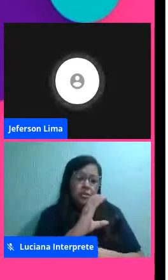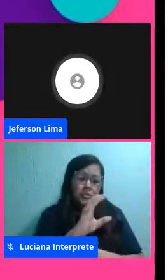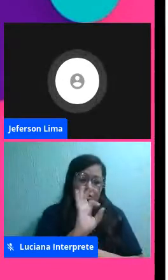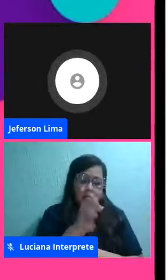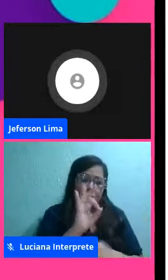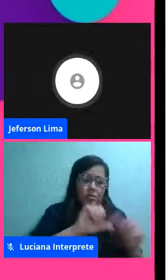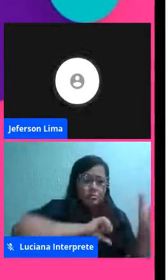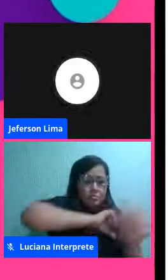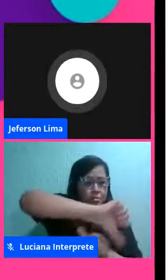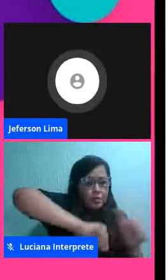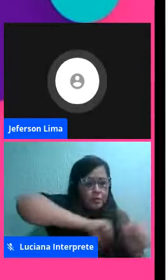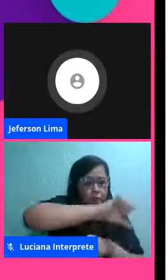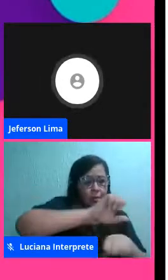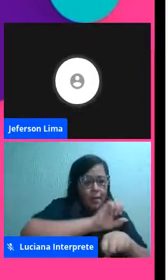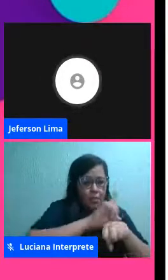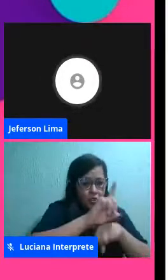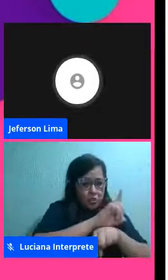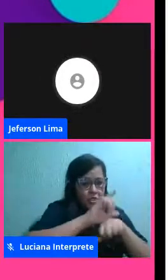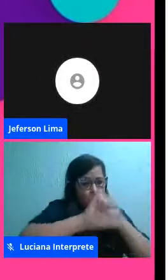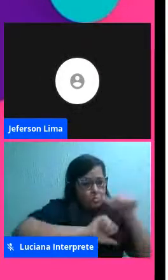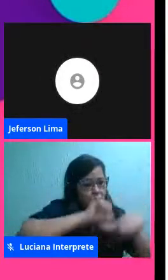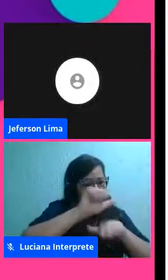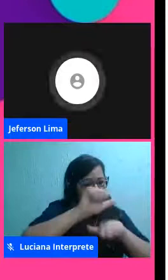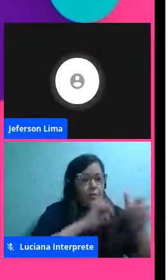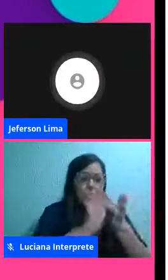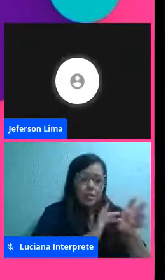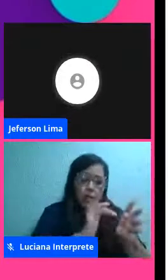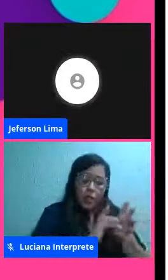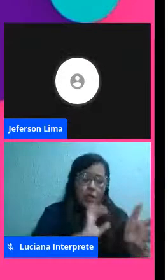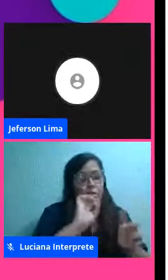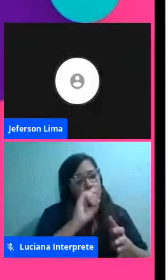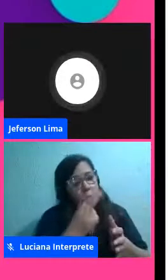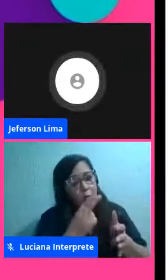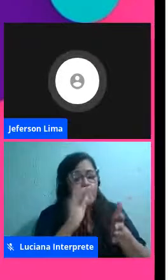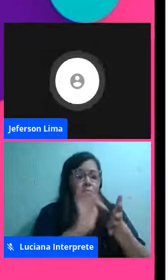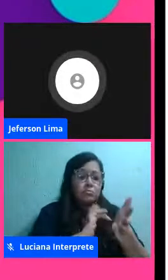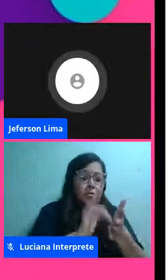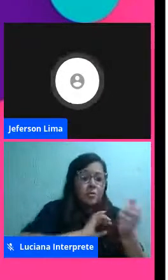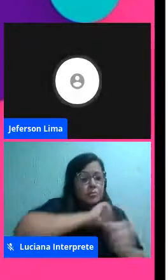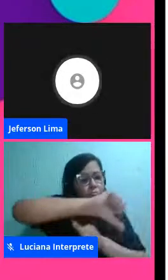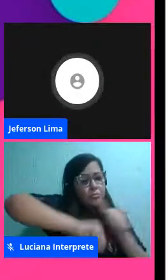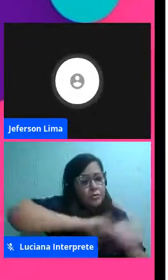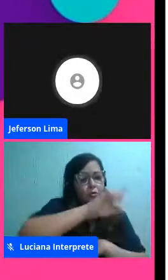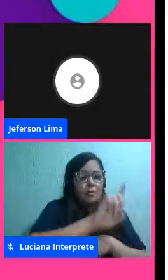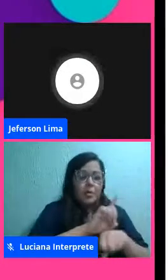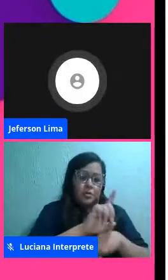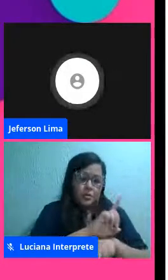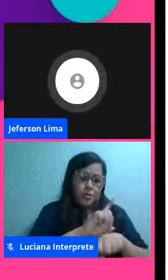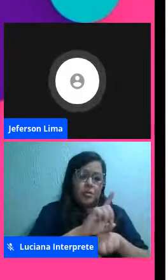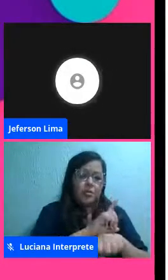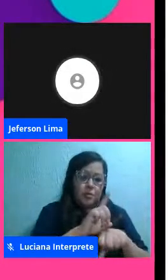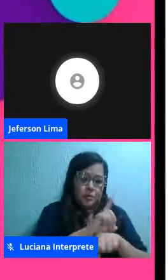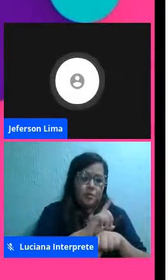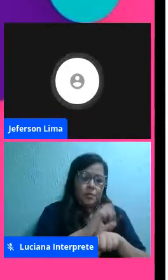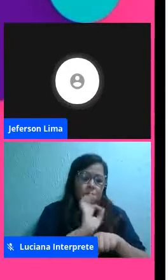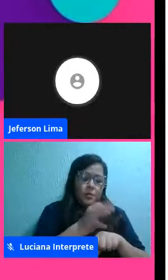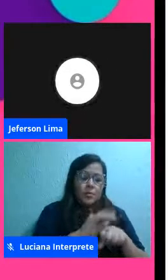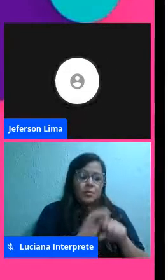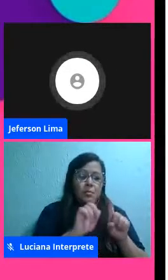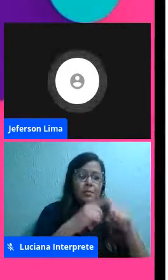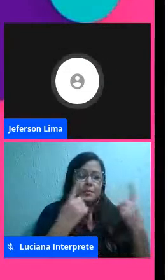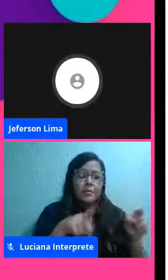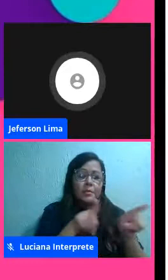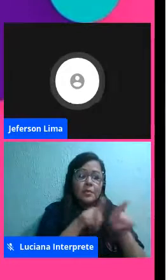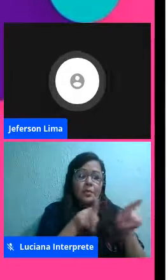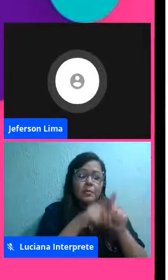do digital para o analógico, ou do analógico para o digital. E por que eu falo isso? Porque essa primeira diferença que a gente também tem que diferenciar aí em relação